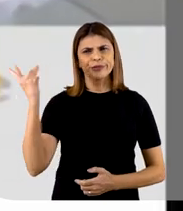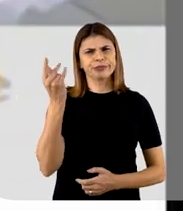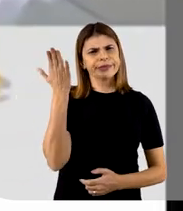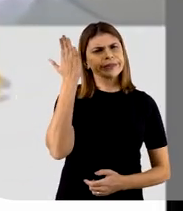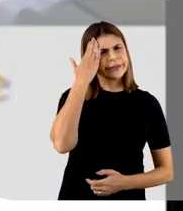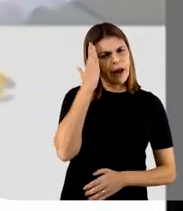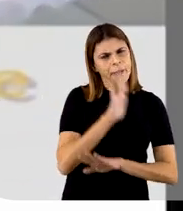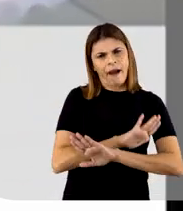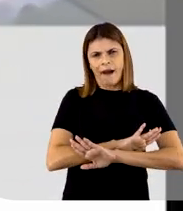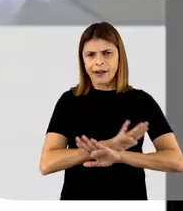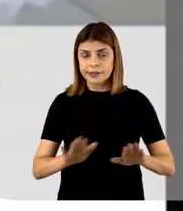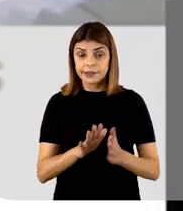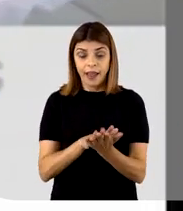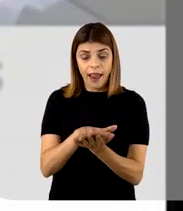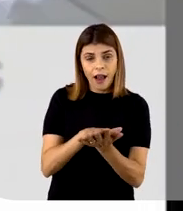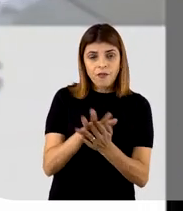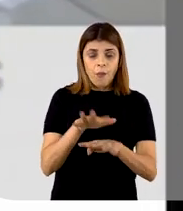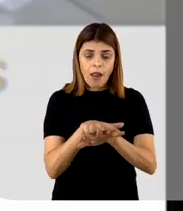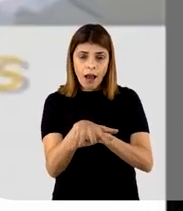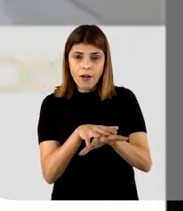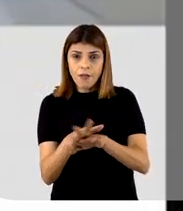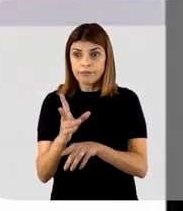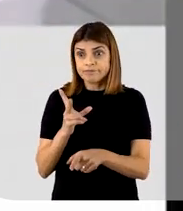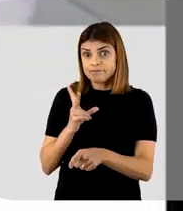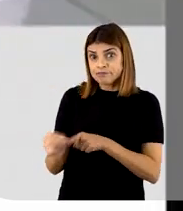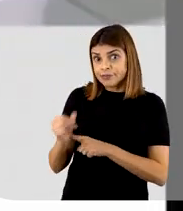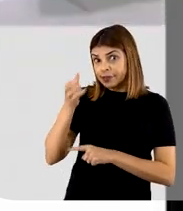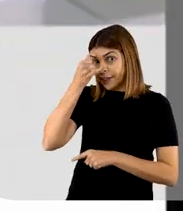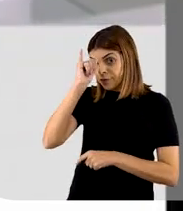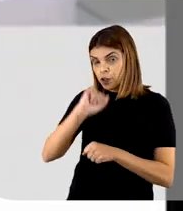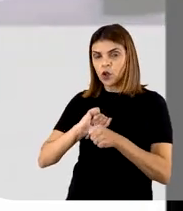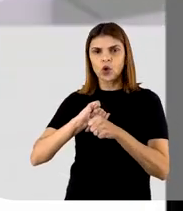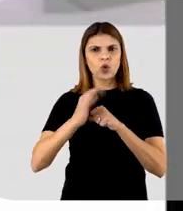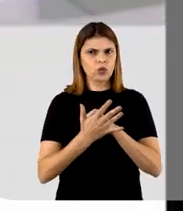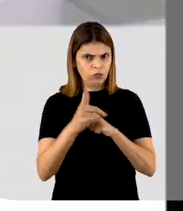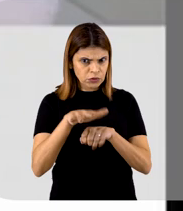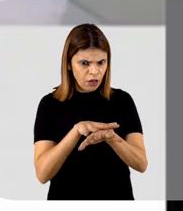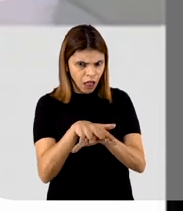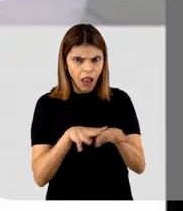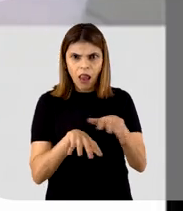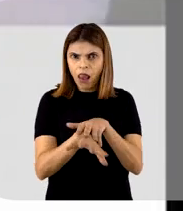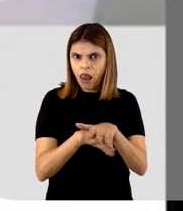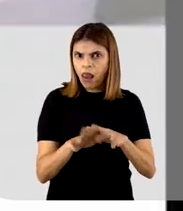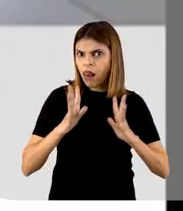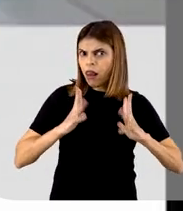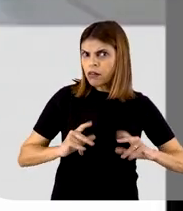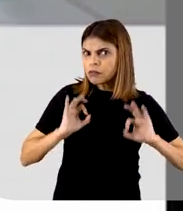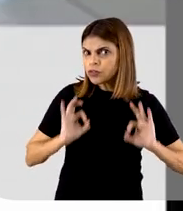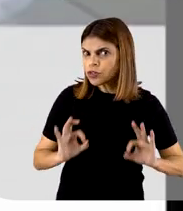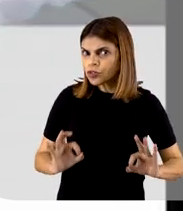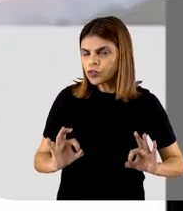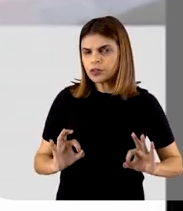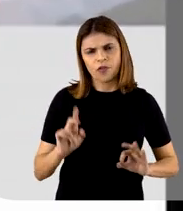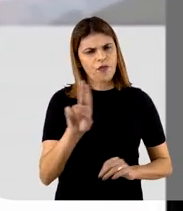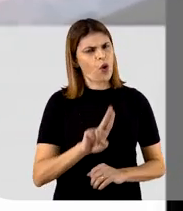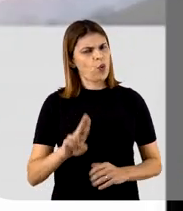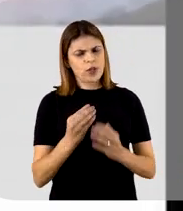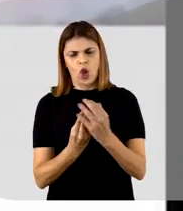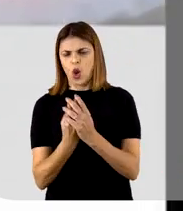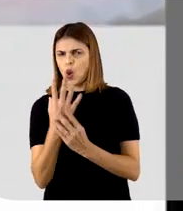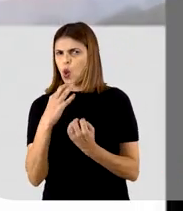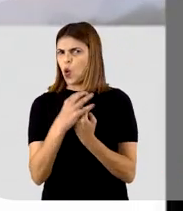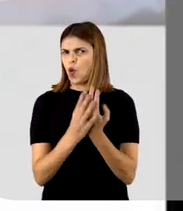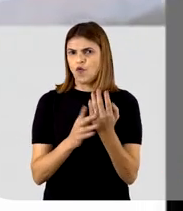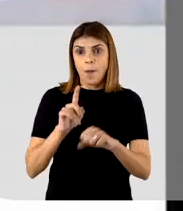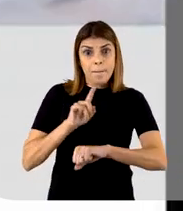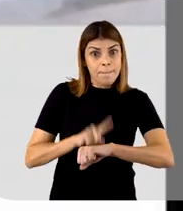Todo mundo já sabe que precisa lavar bem as mãos para se prevenir do coronavírus. Mas você está lavando direitinho? É claro que a gente não vai usar luva enquanto lava